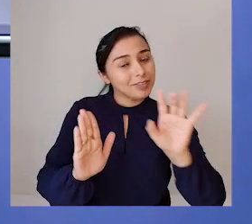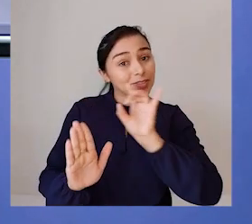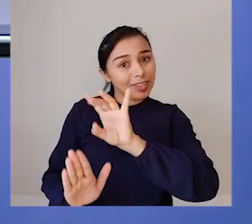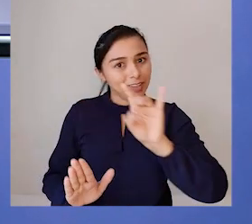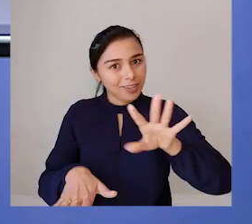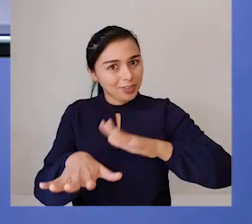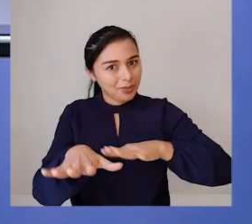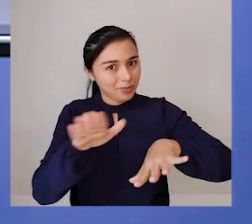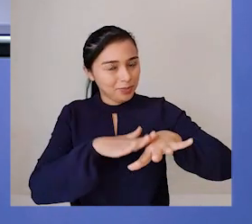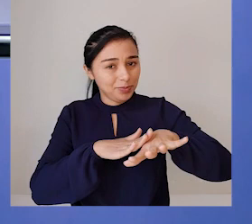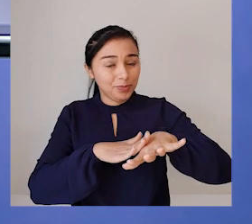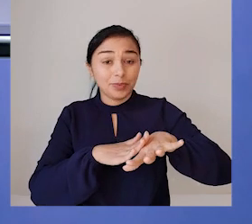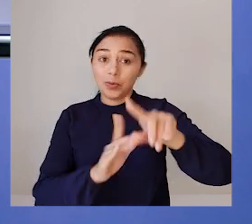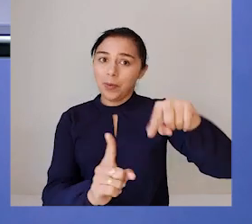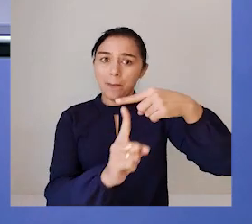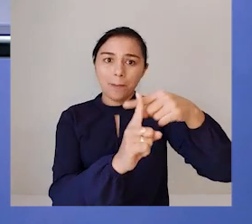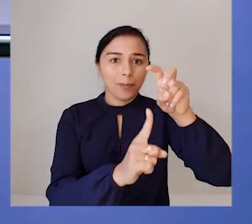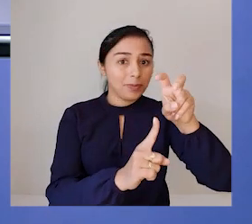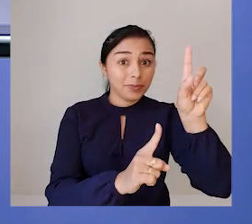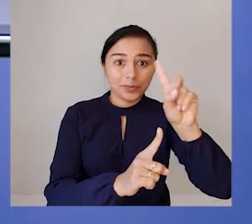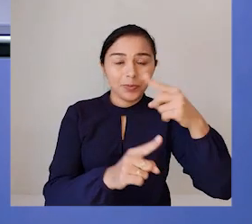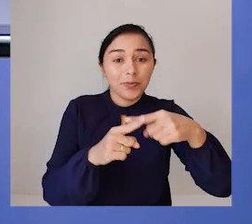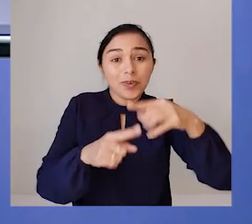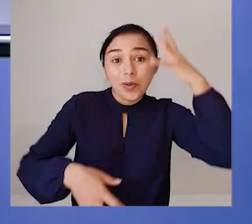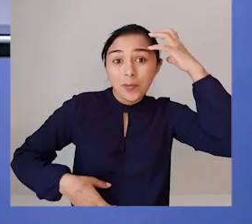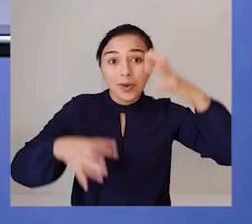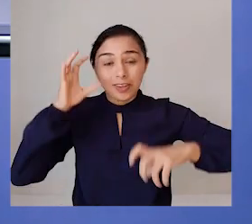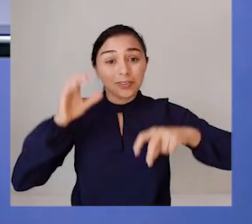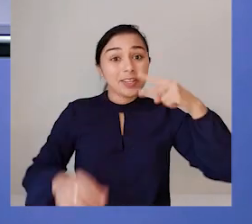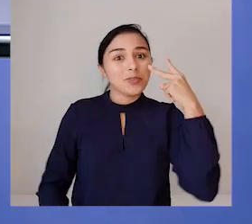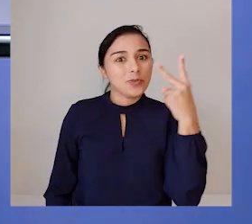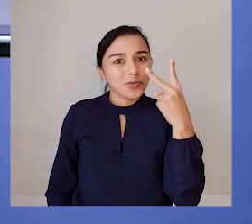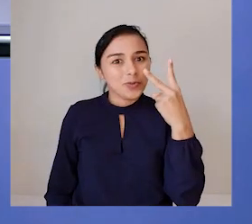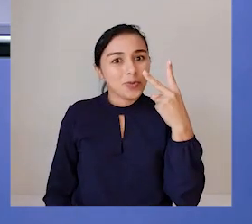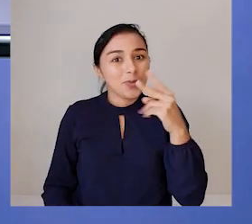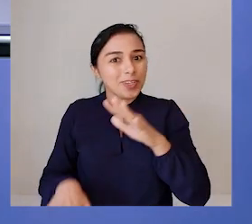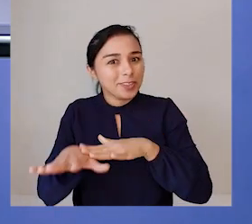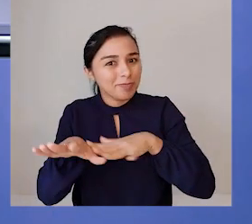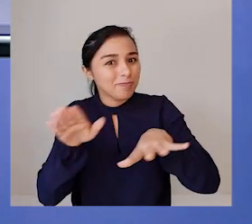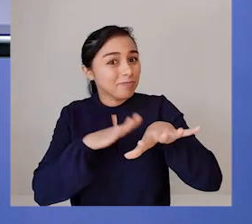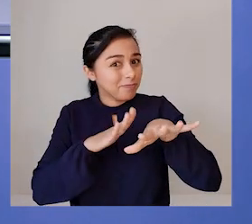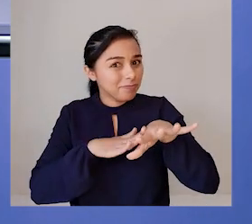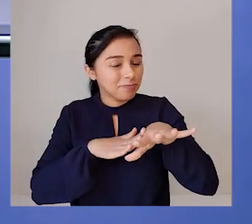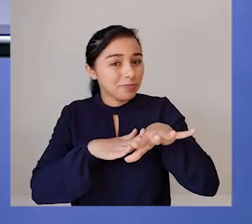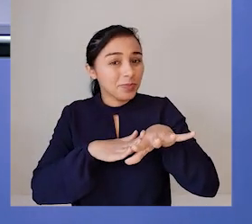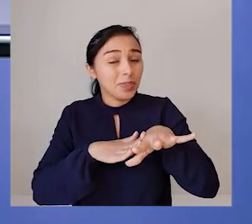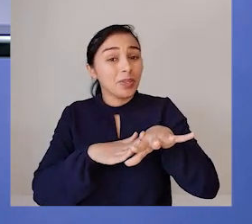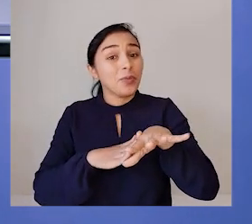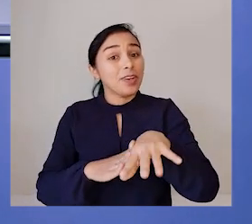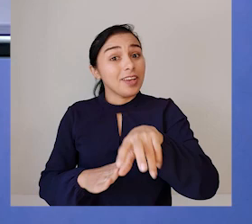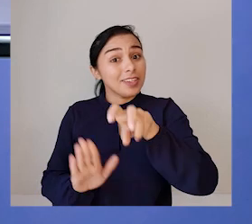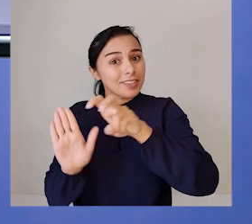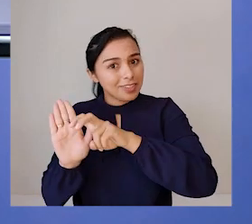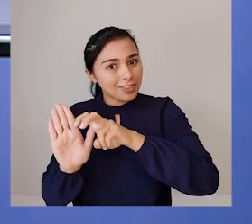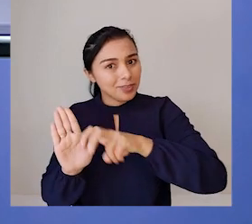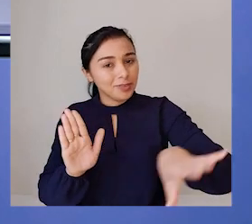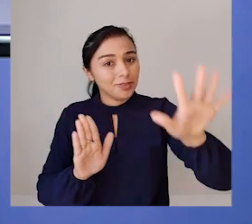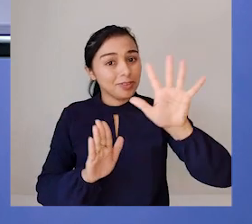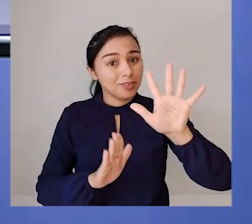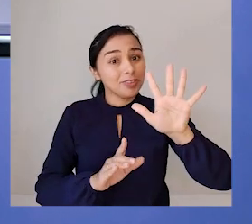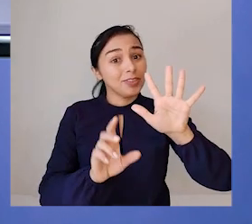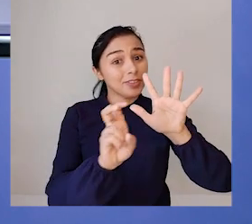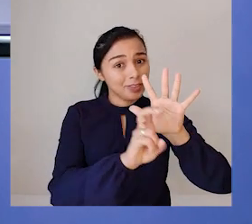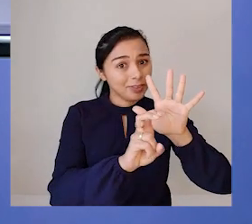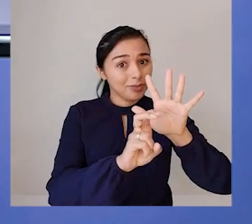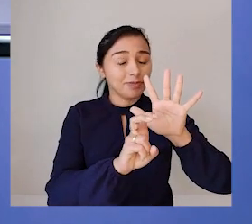numeral 5 porque o macaco tem 2 mãos. Então, se são 5 cortes em cada mão, significa que esse